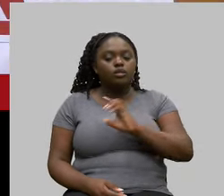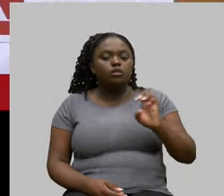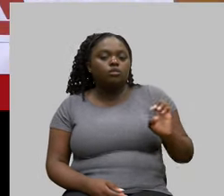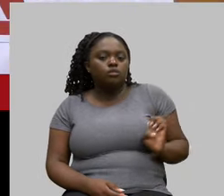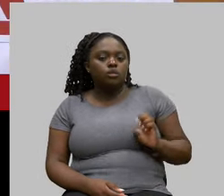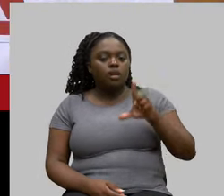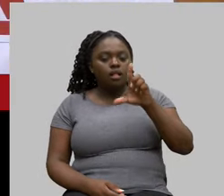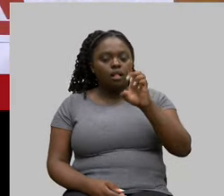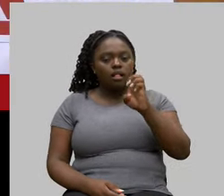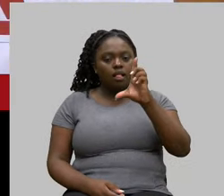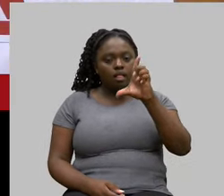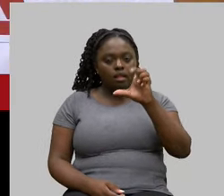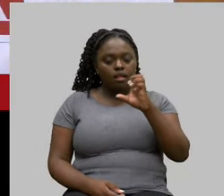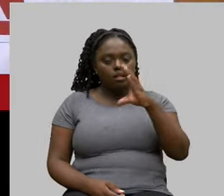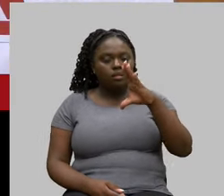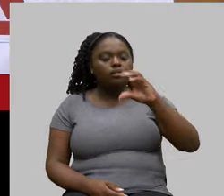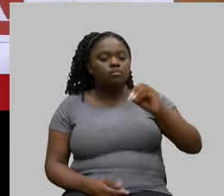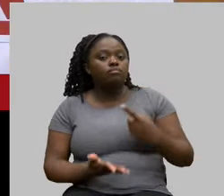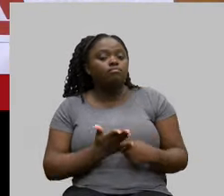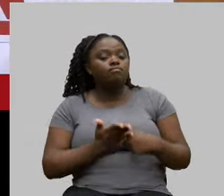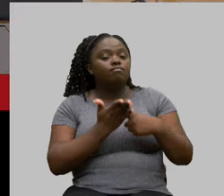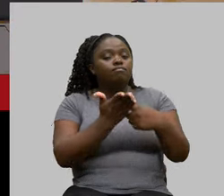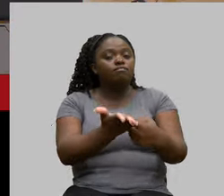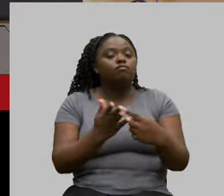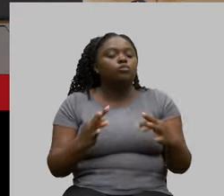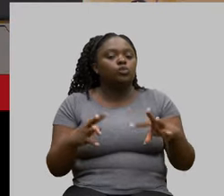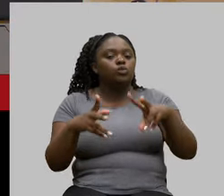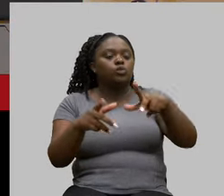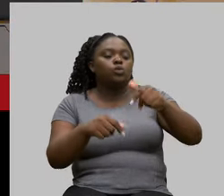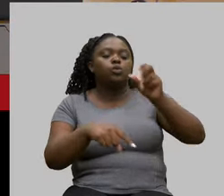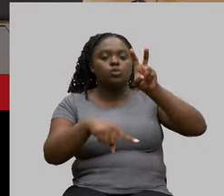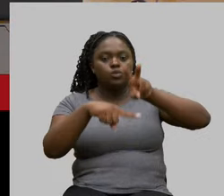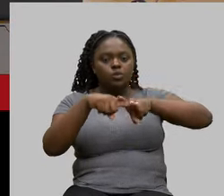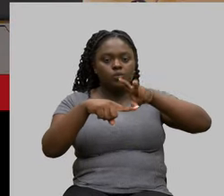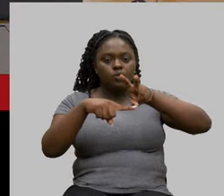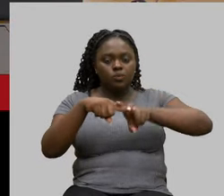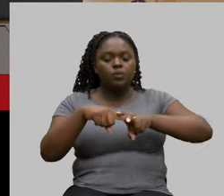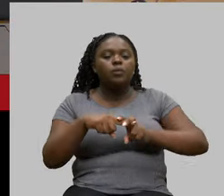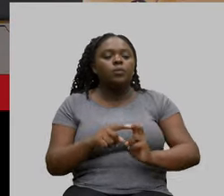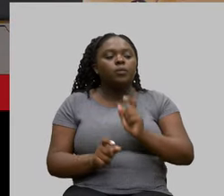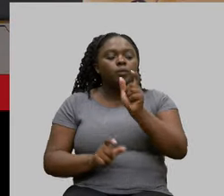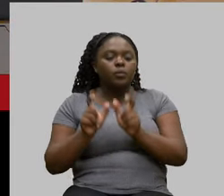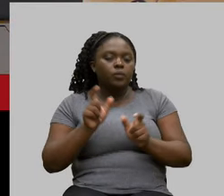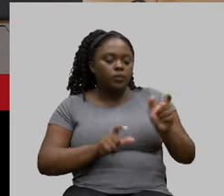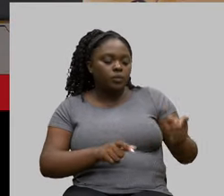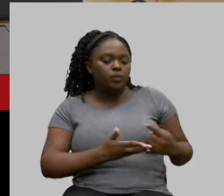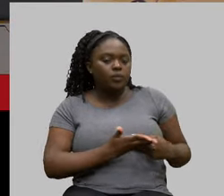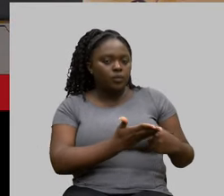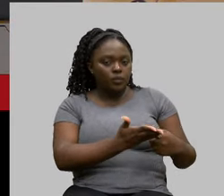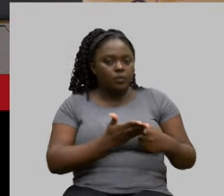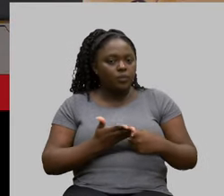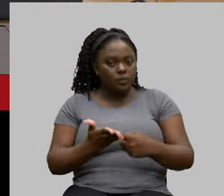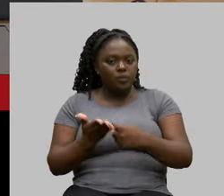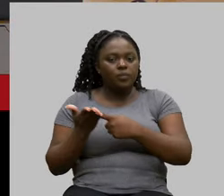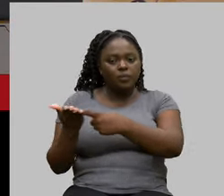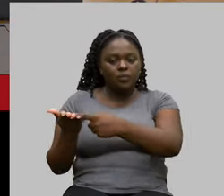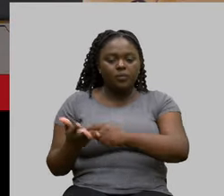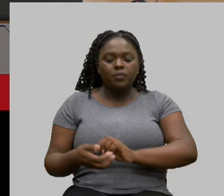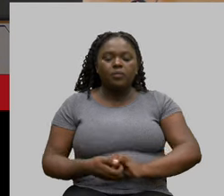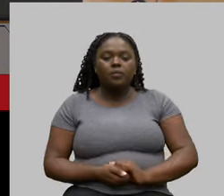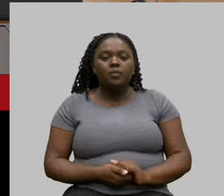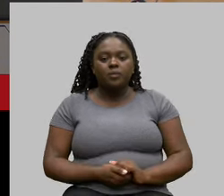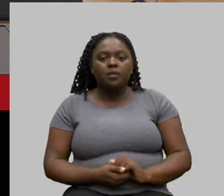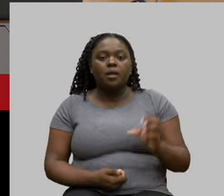Pimentel convidamos a tomar assento à mesa os seguintes convidados